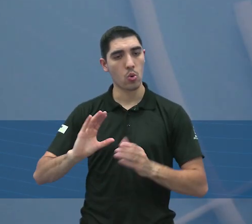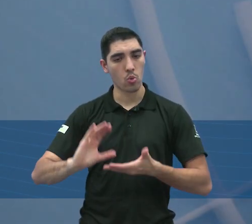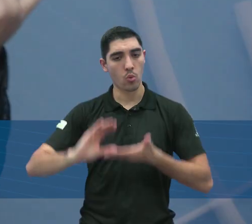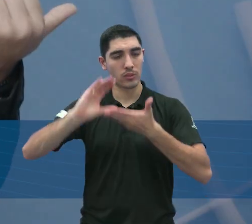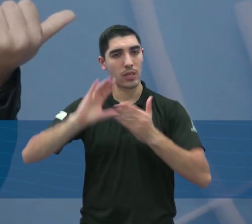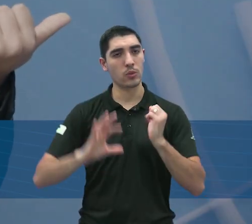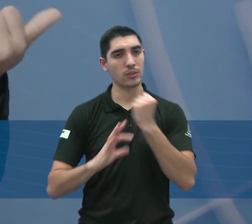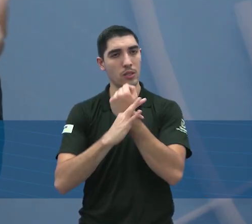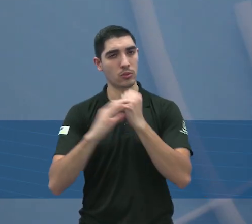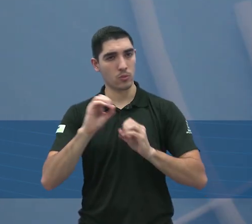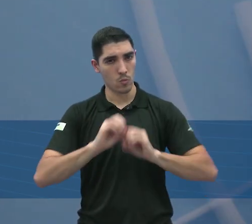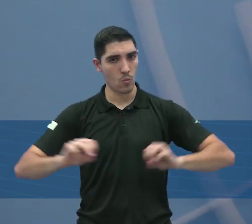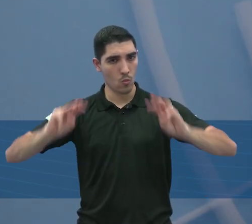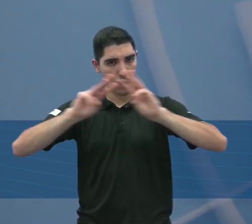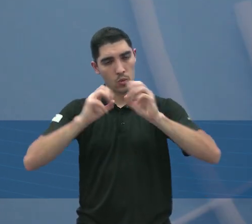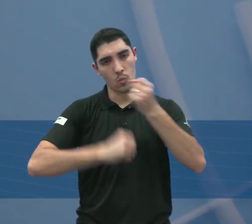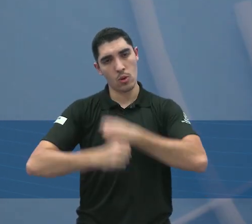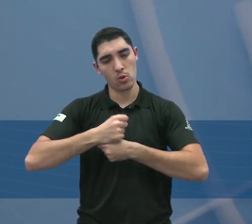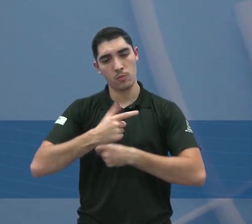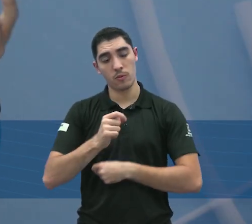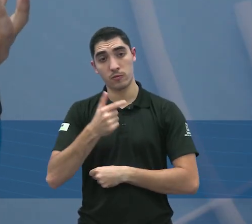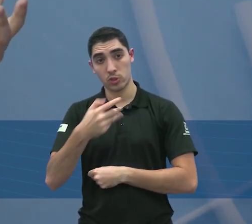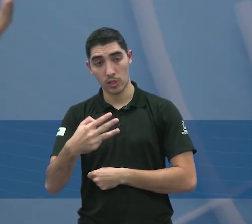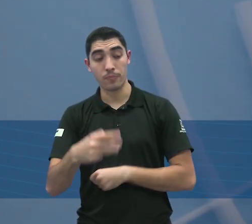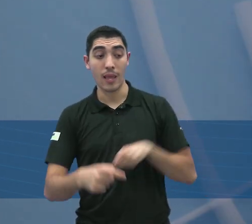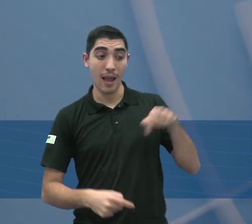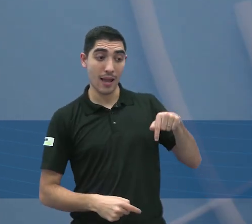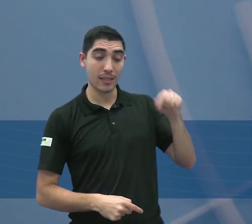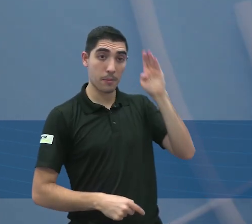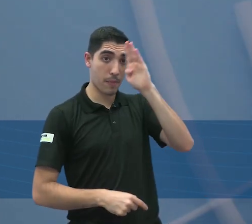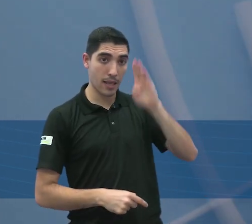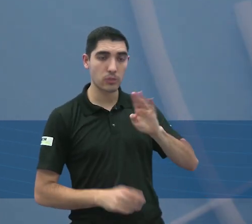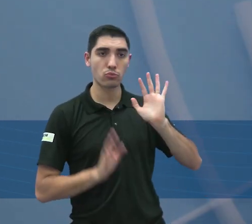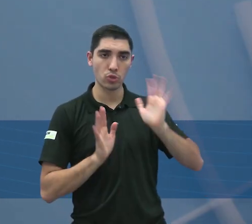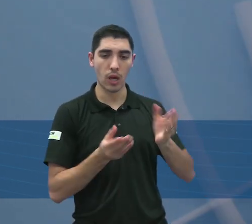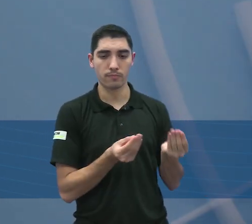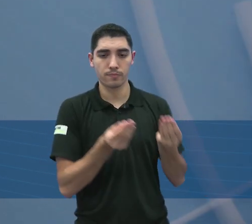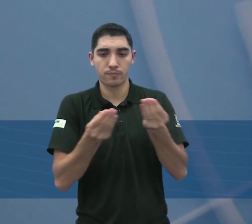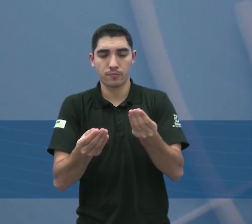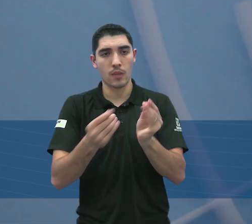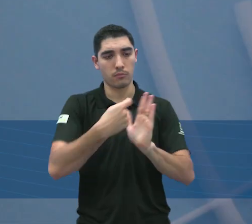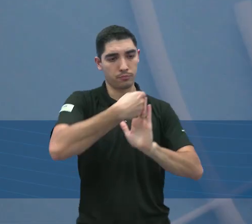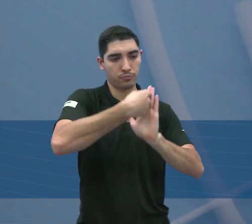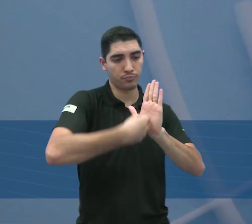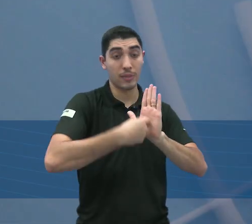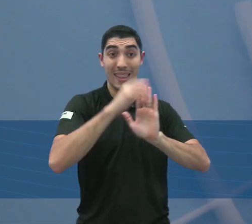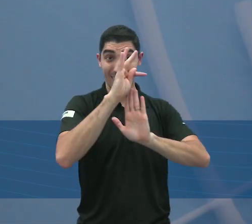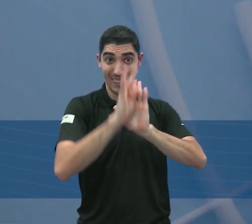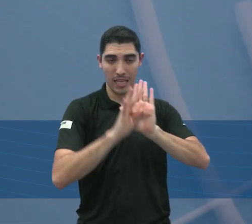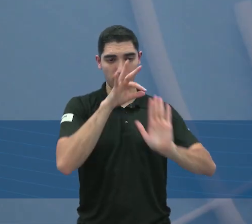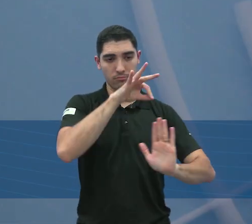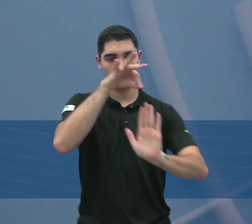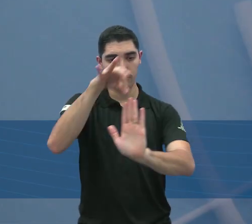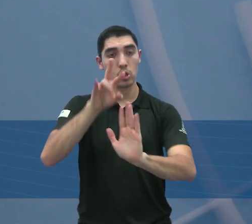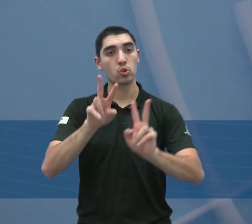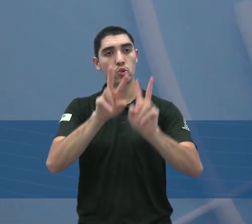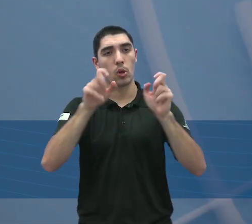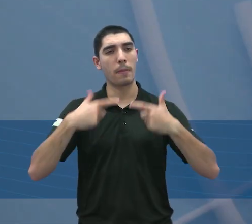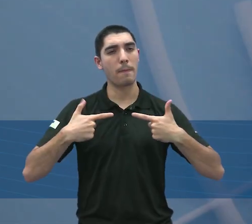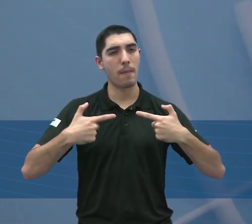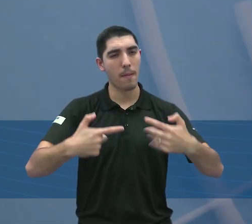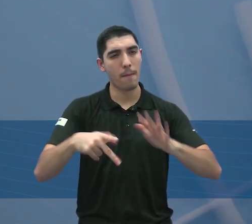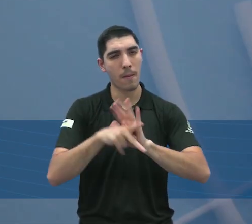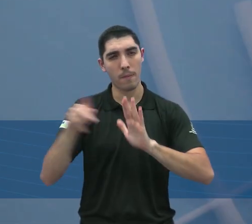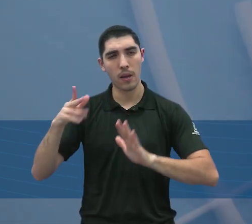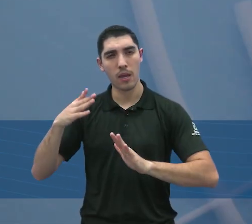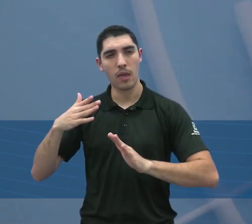da ONU, em 2023. Na ocasião, o Brasil propôs um texto sobre a guerra entre Hamas e